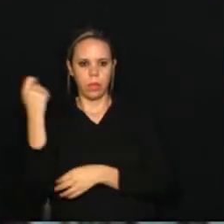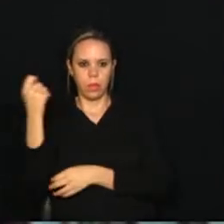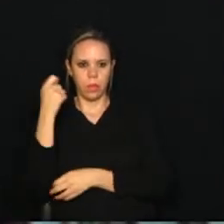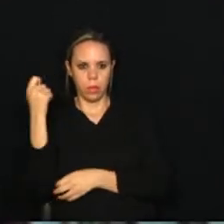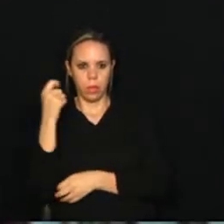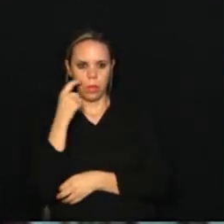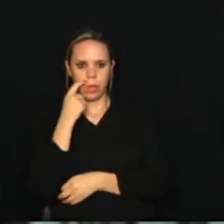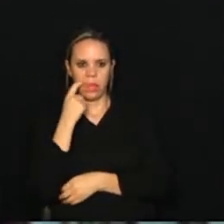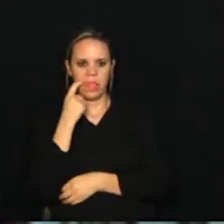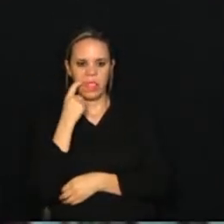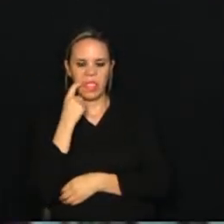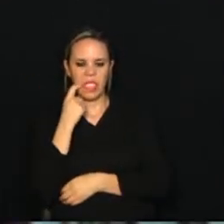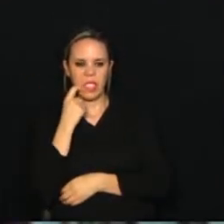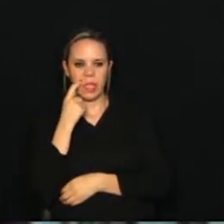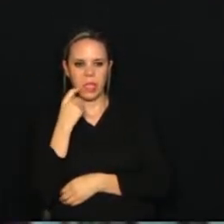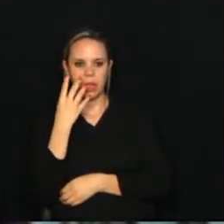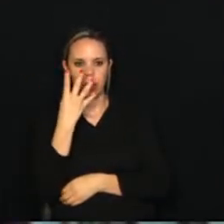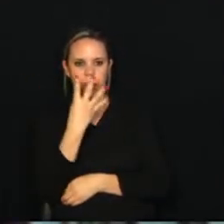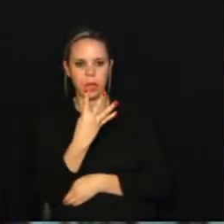sudoeste com